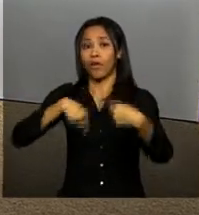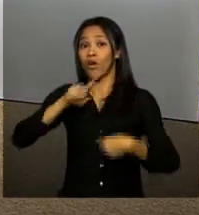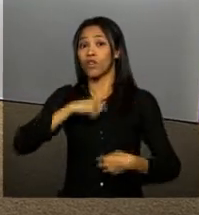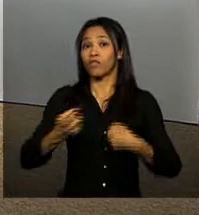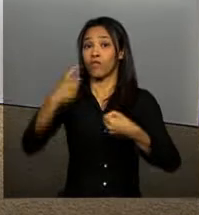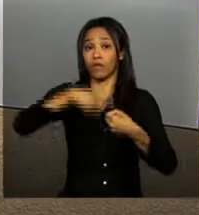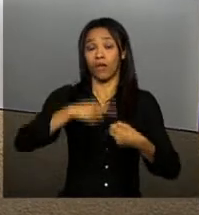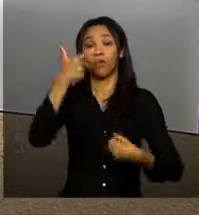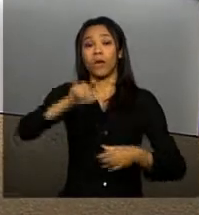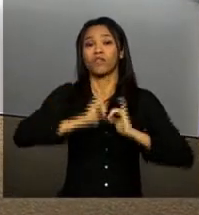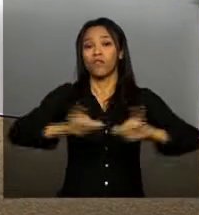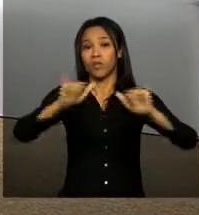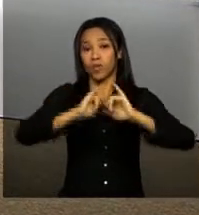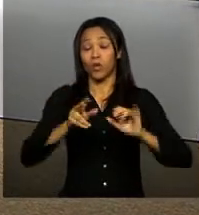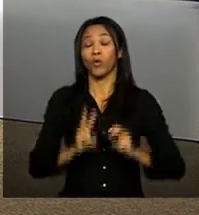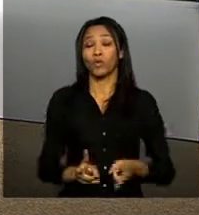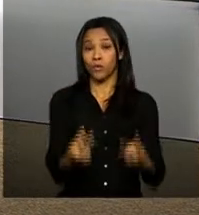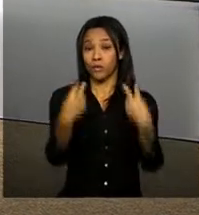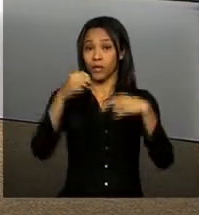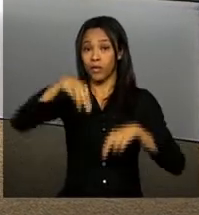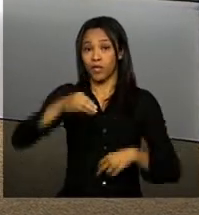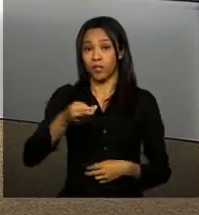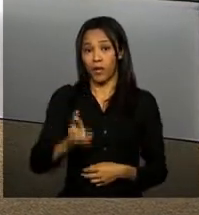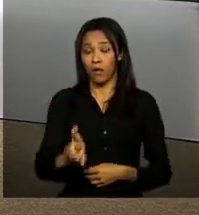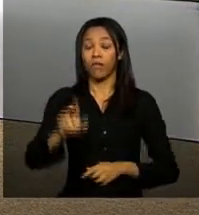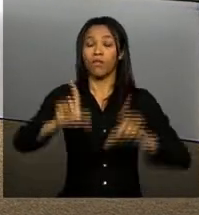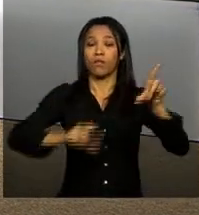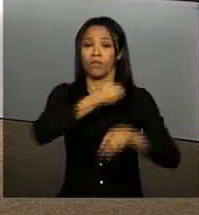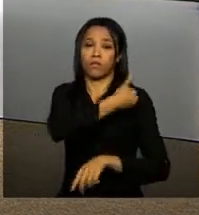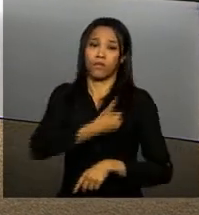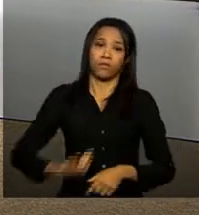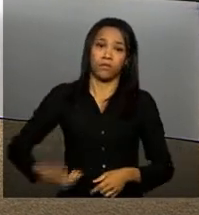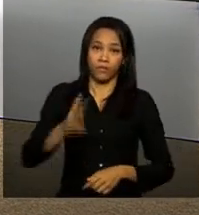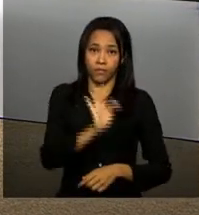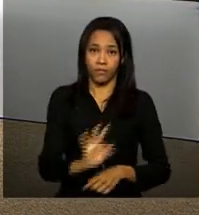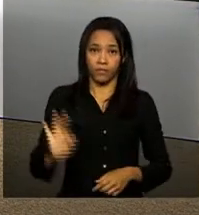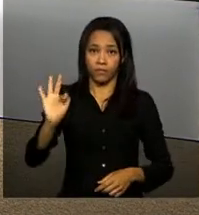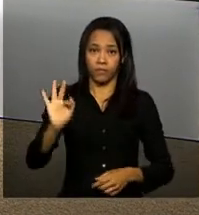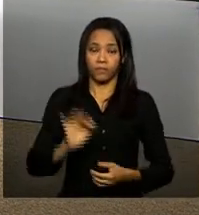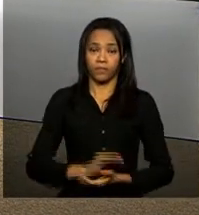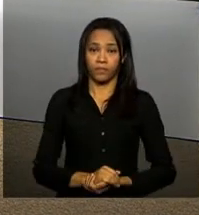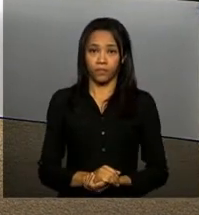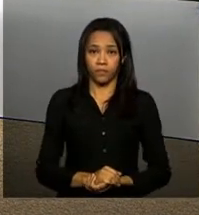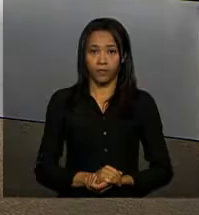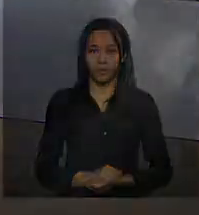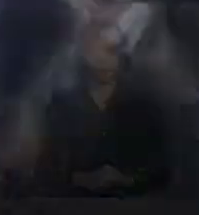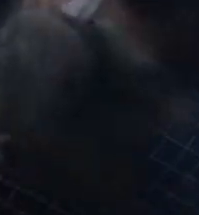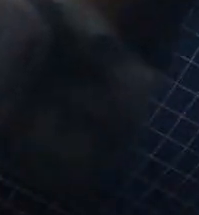momento com mais informações. Continue com a gente na NBR, a TV do Governo Federal.